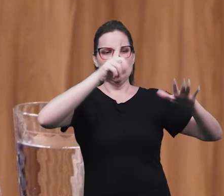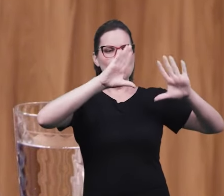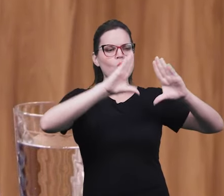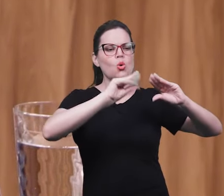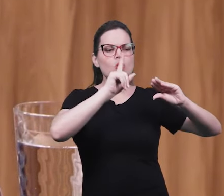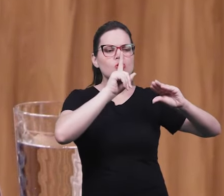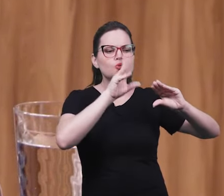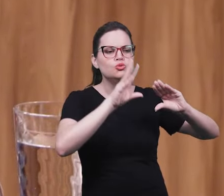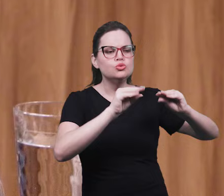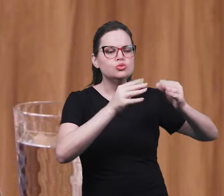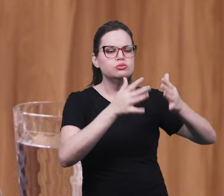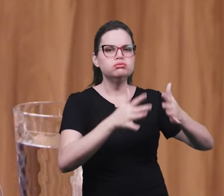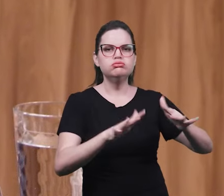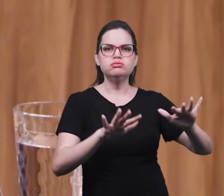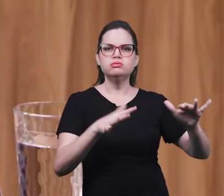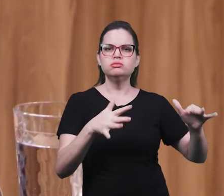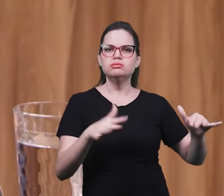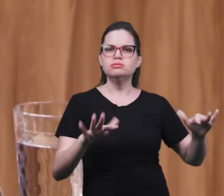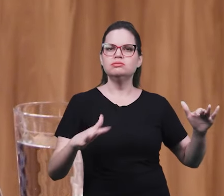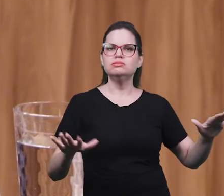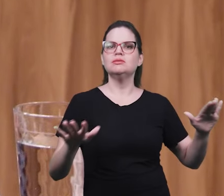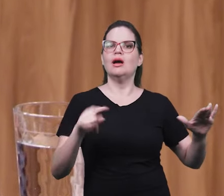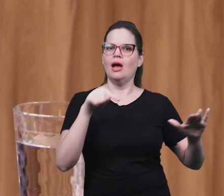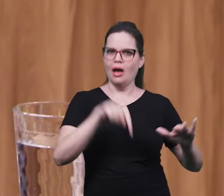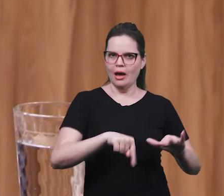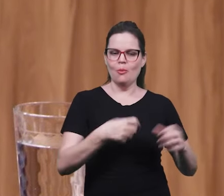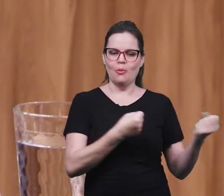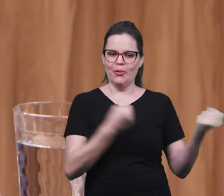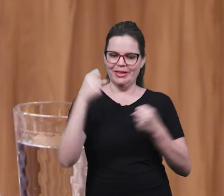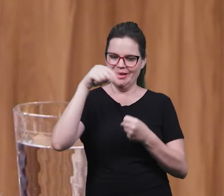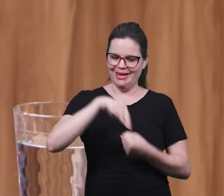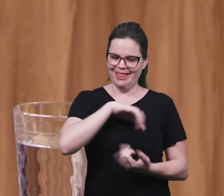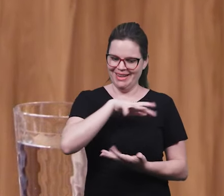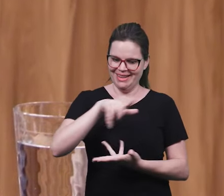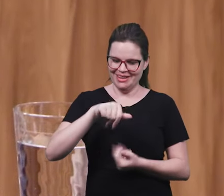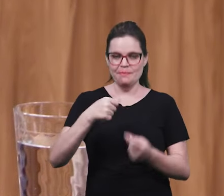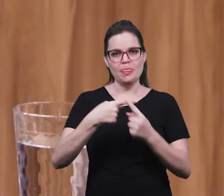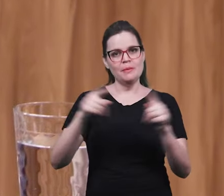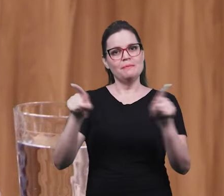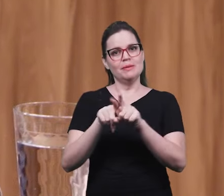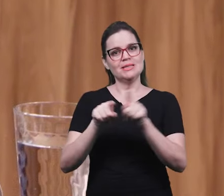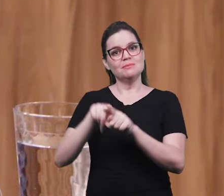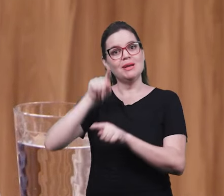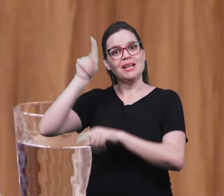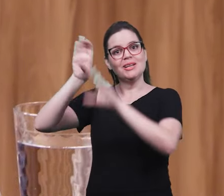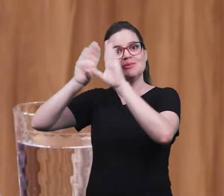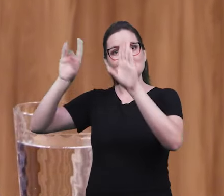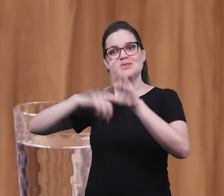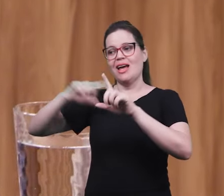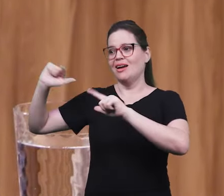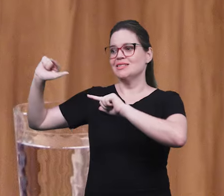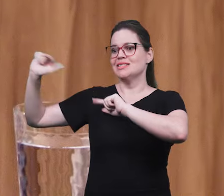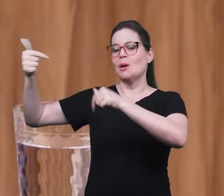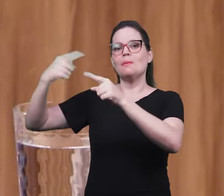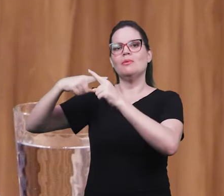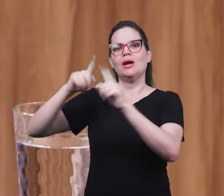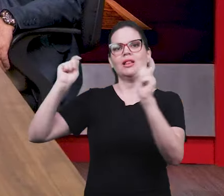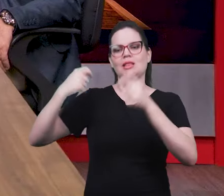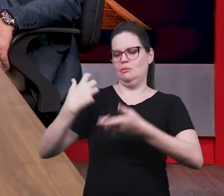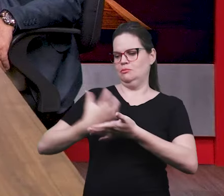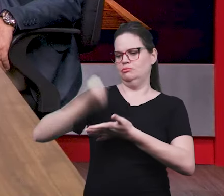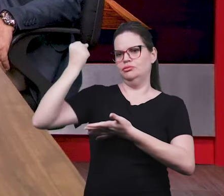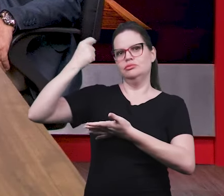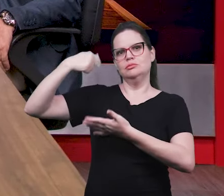Mas esse mesmo poder também na obra redentora, ele é capaz de levar o homem a transcender, ou seja, a passar dessa vida para a vida eterna,